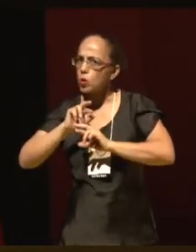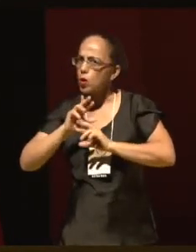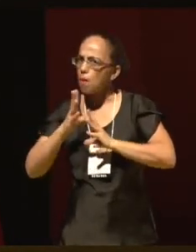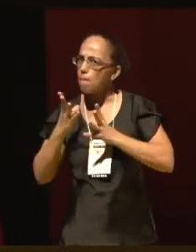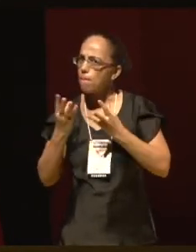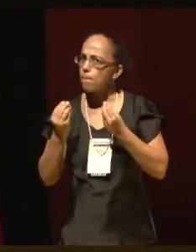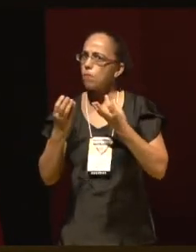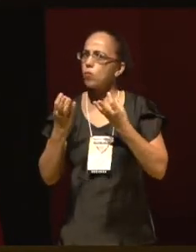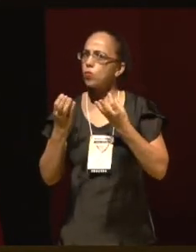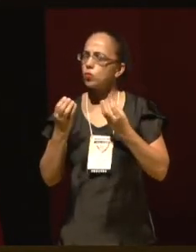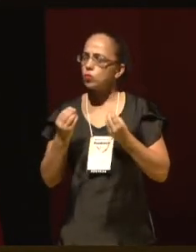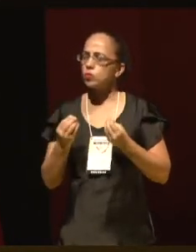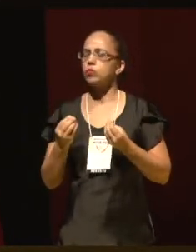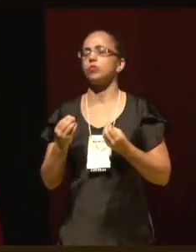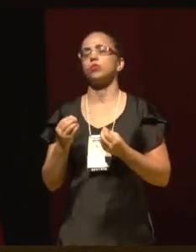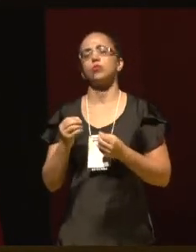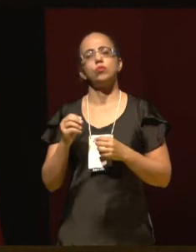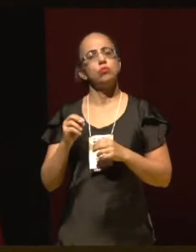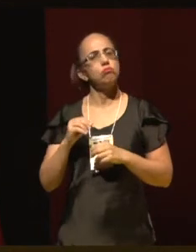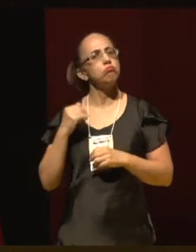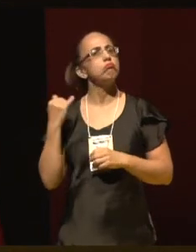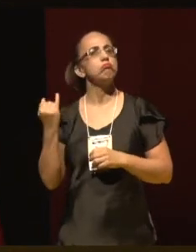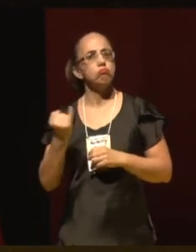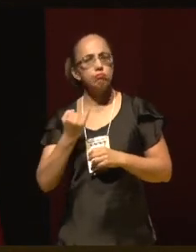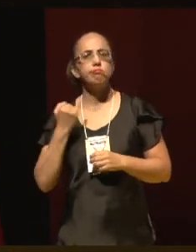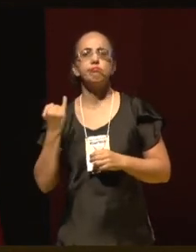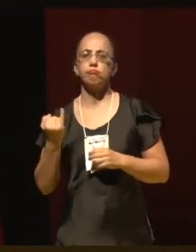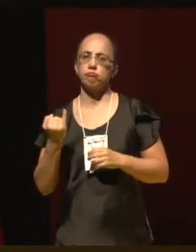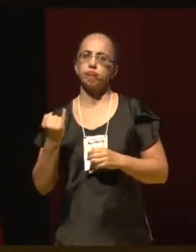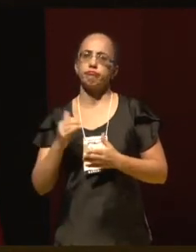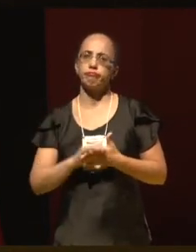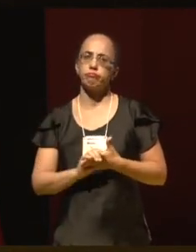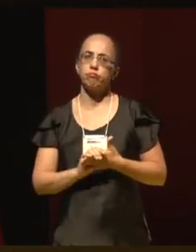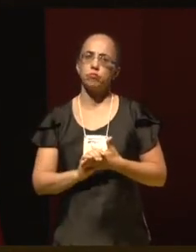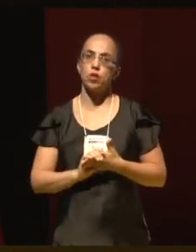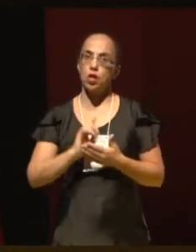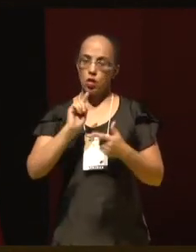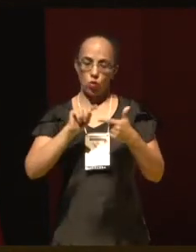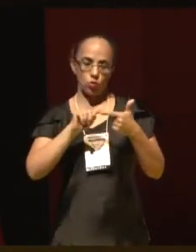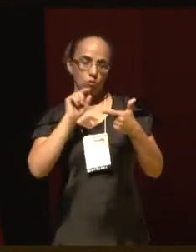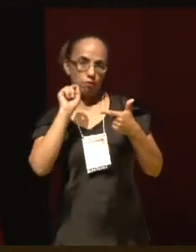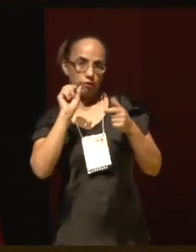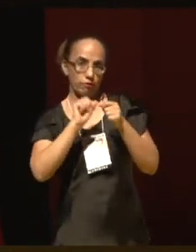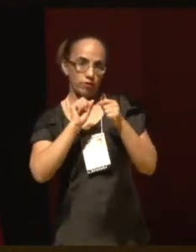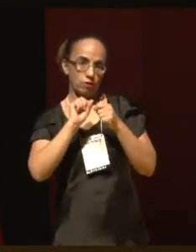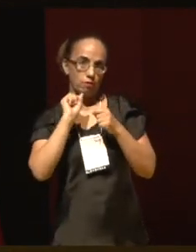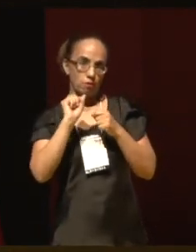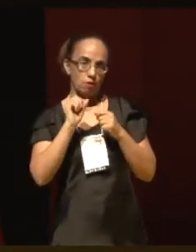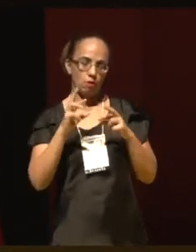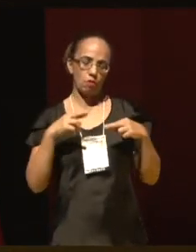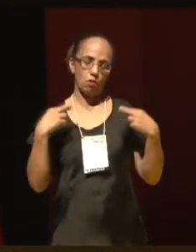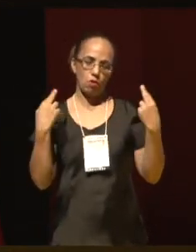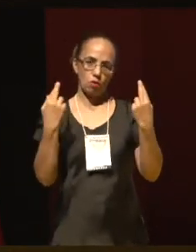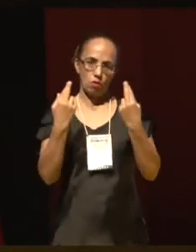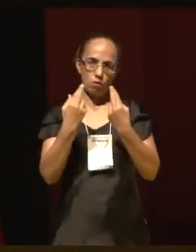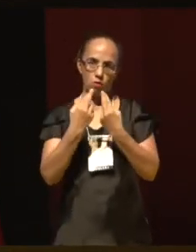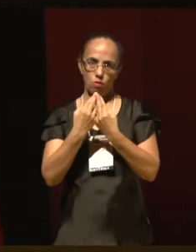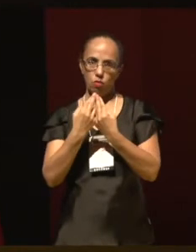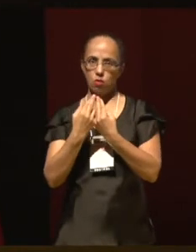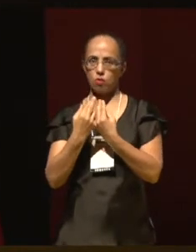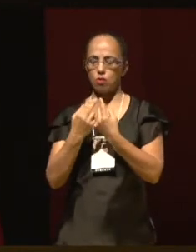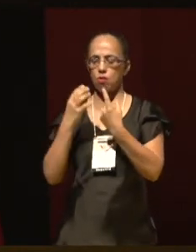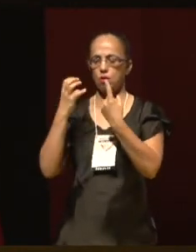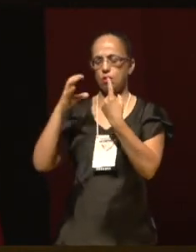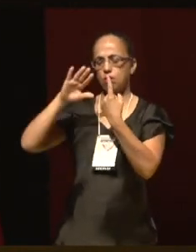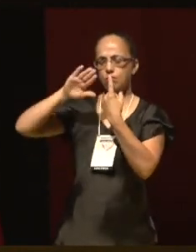A segunda coisa que nós fazemos é uma reunião de desobsessão, sem a presença da pessoa